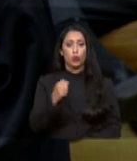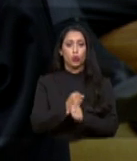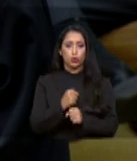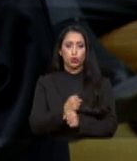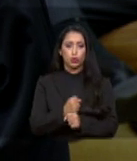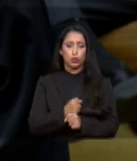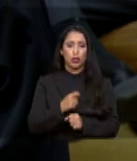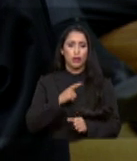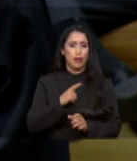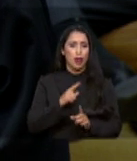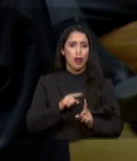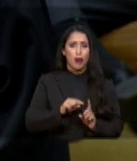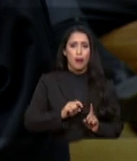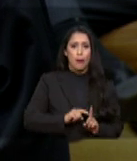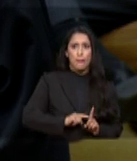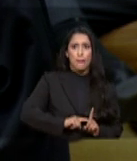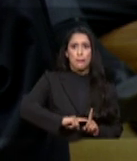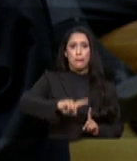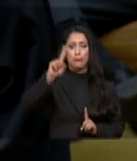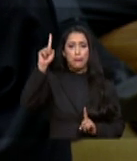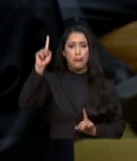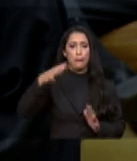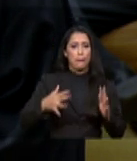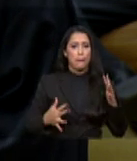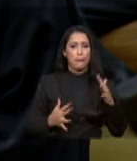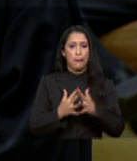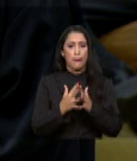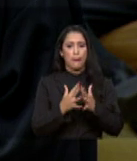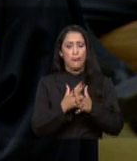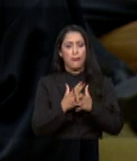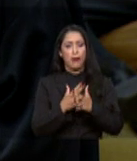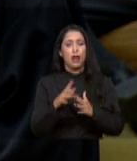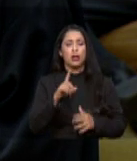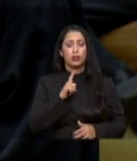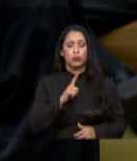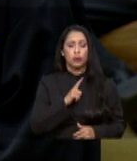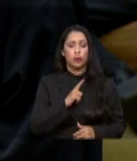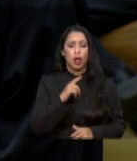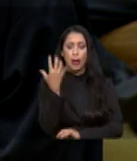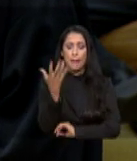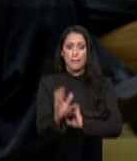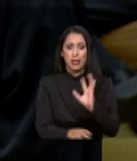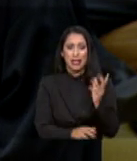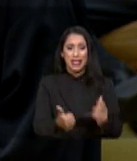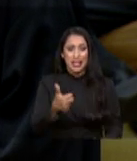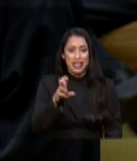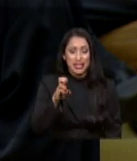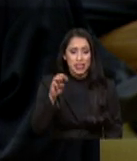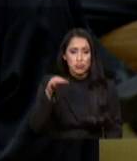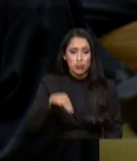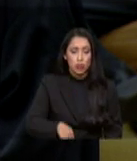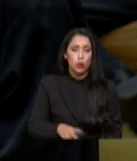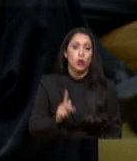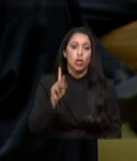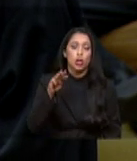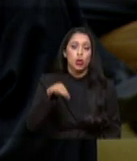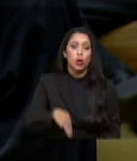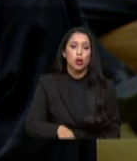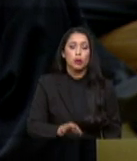novo recorde no desmatamento da Amazônia, 15 mil quilômetros quadrados, dos quais 6